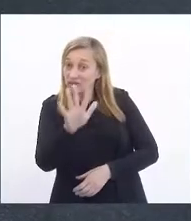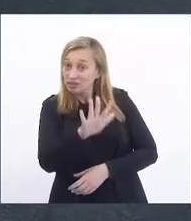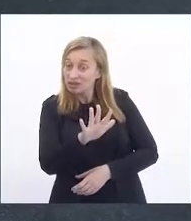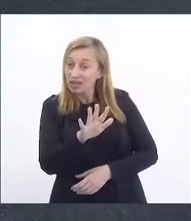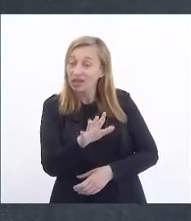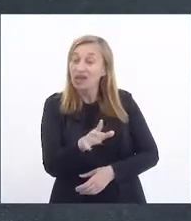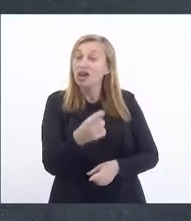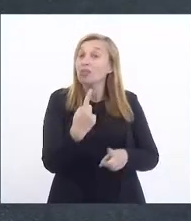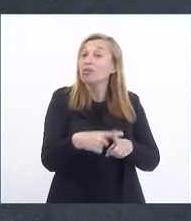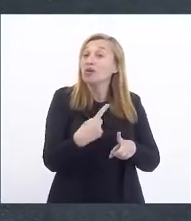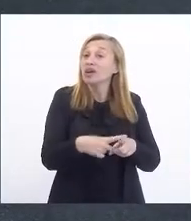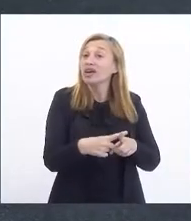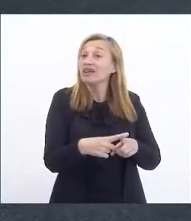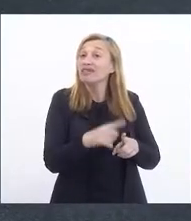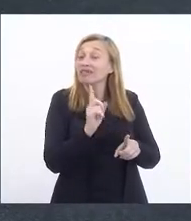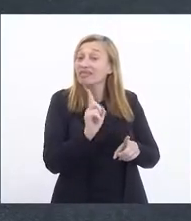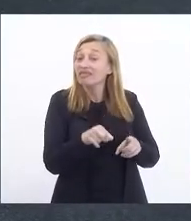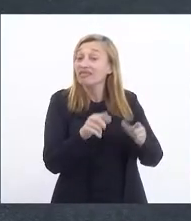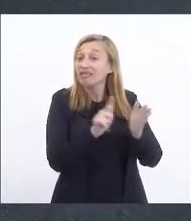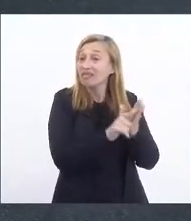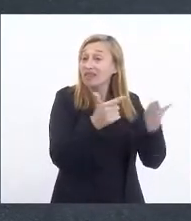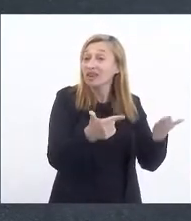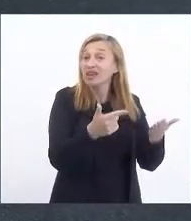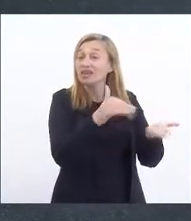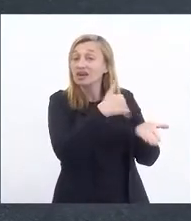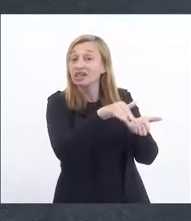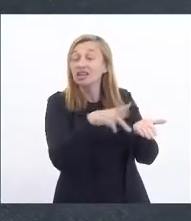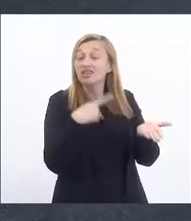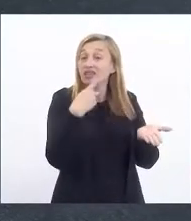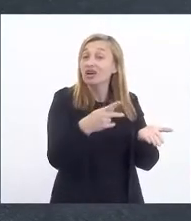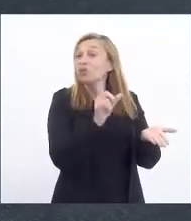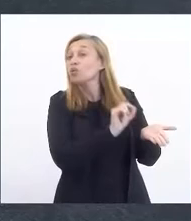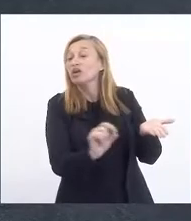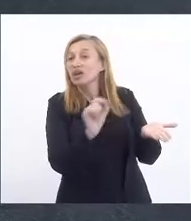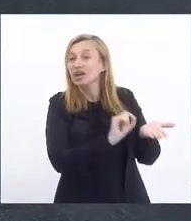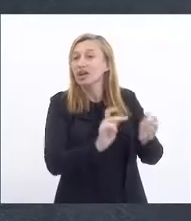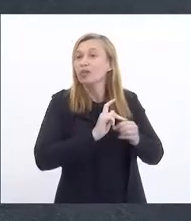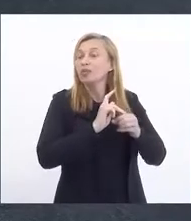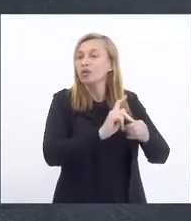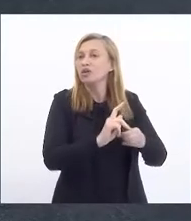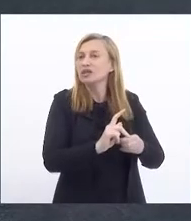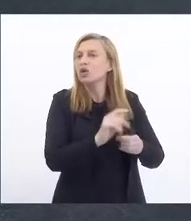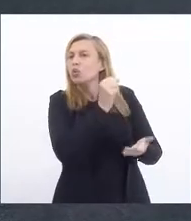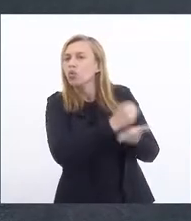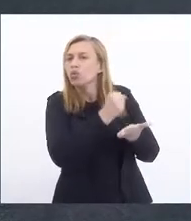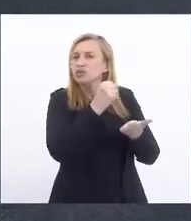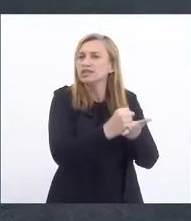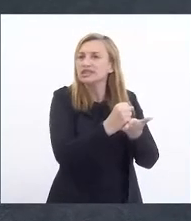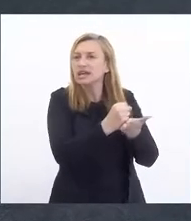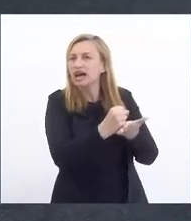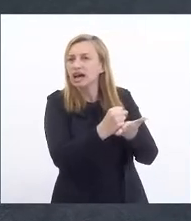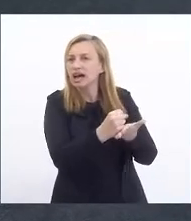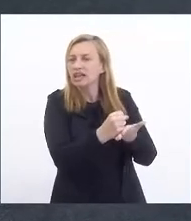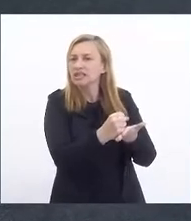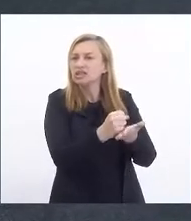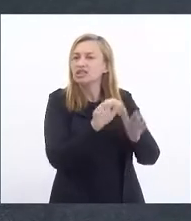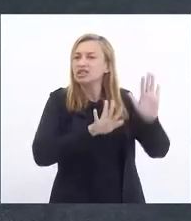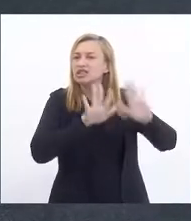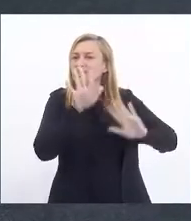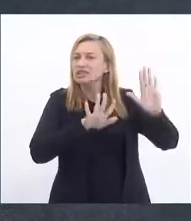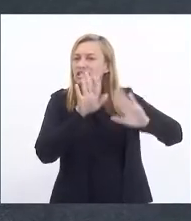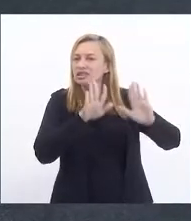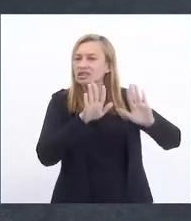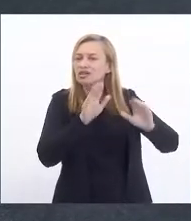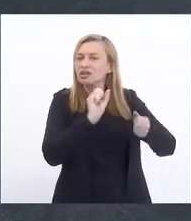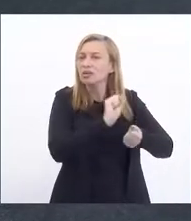porque na reportagem a secretaria diz que o contrato e as dispensas de licitação foram